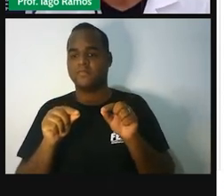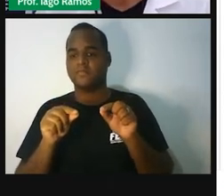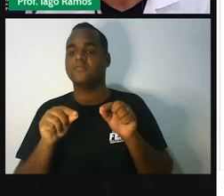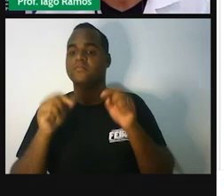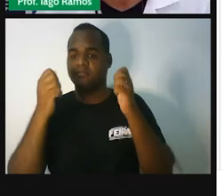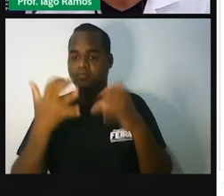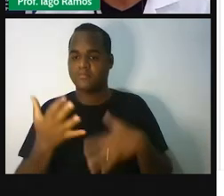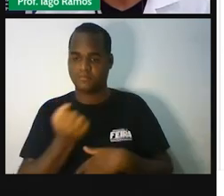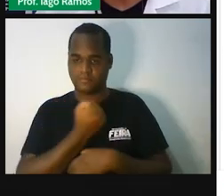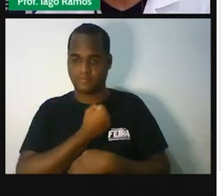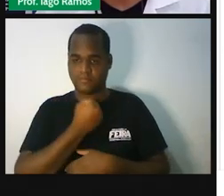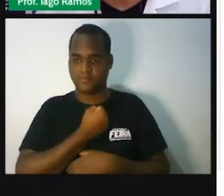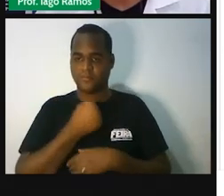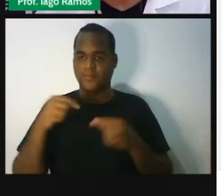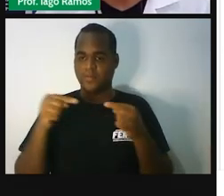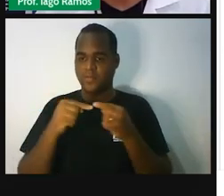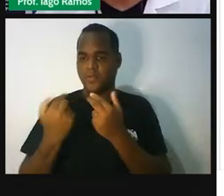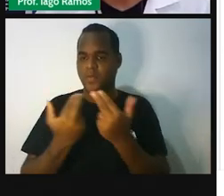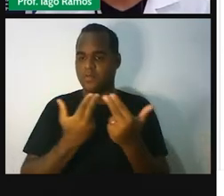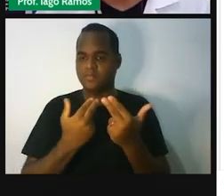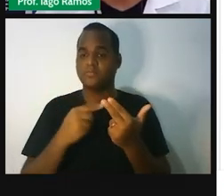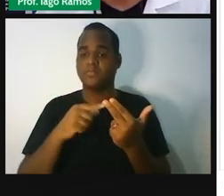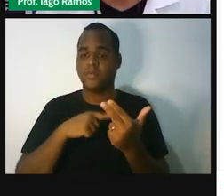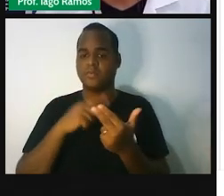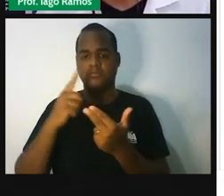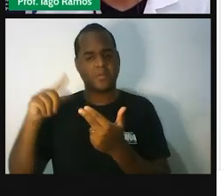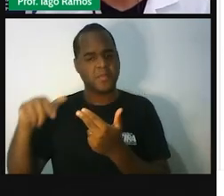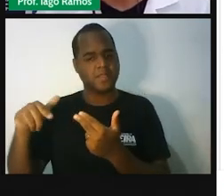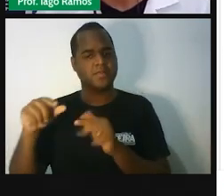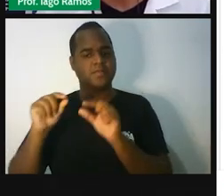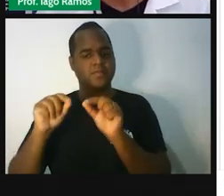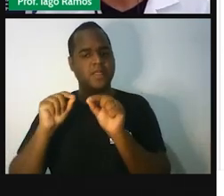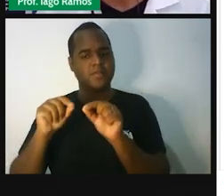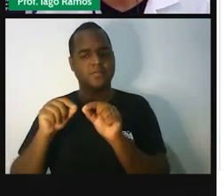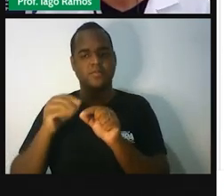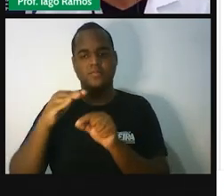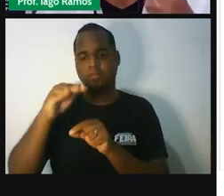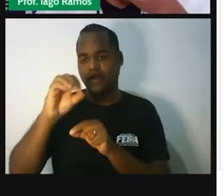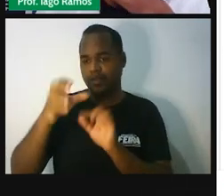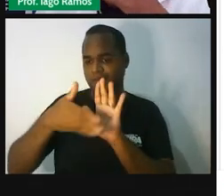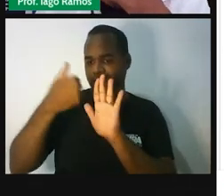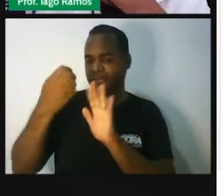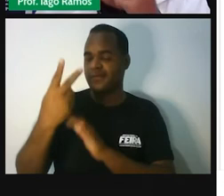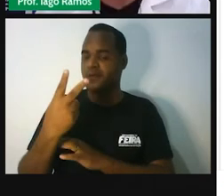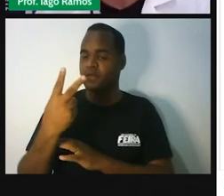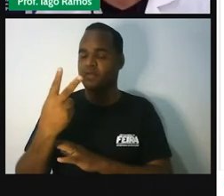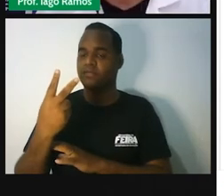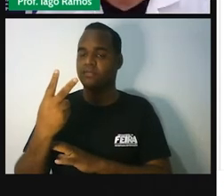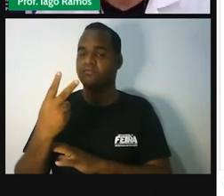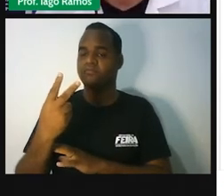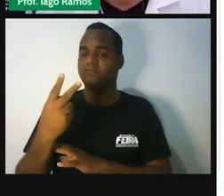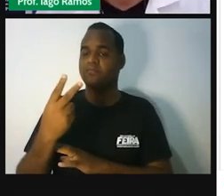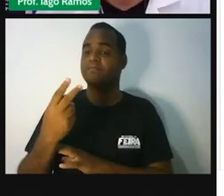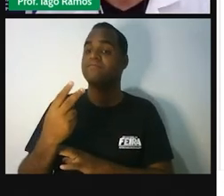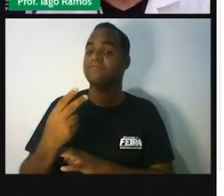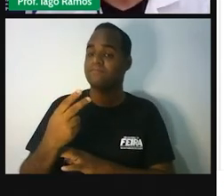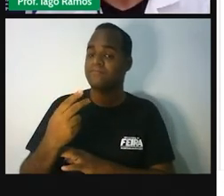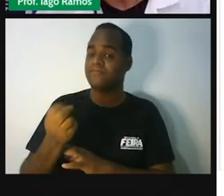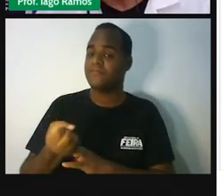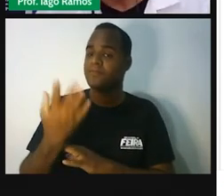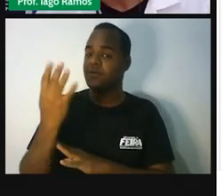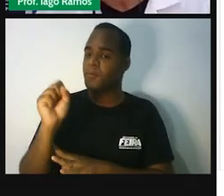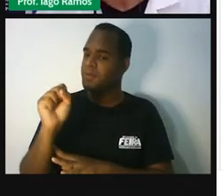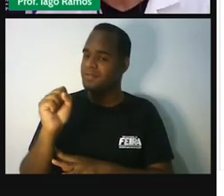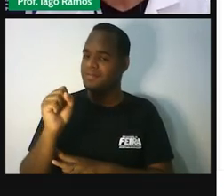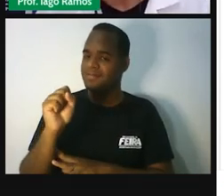número e nem esse. Então, de 10, você tirou 2, sobra quantos?